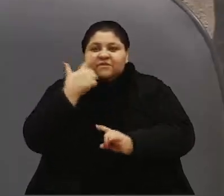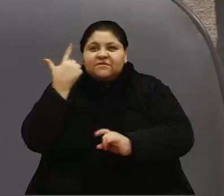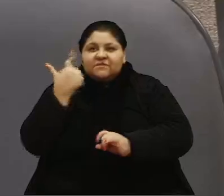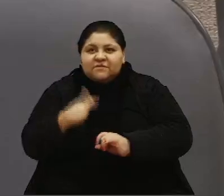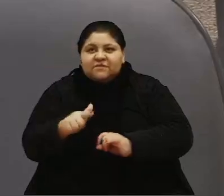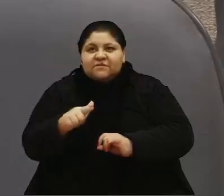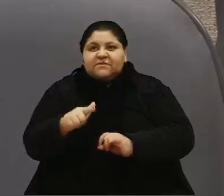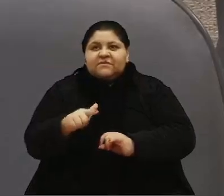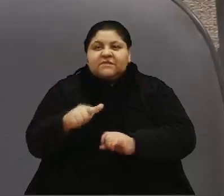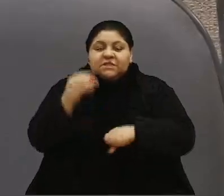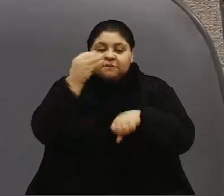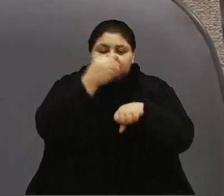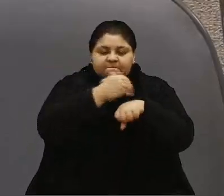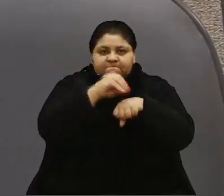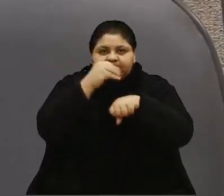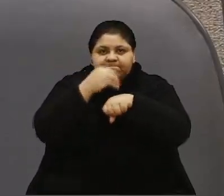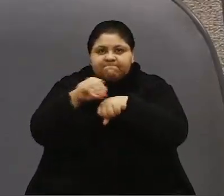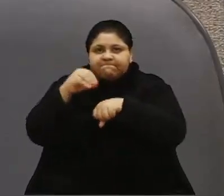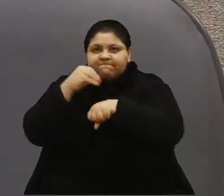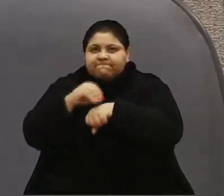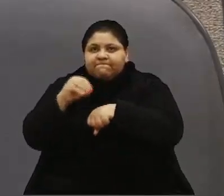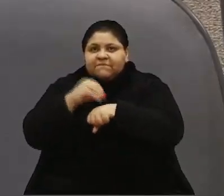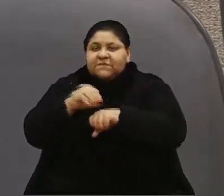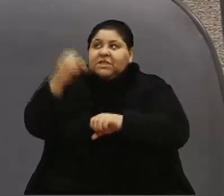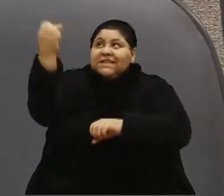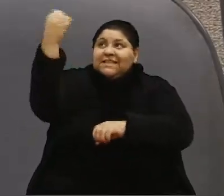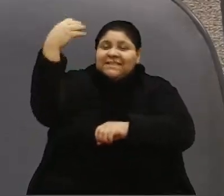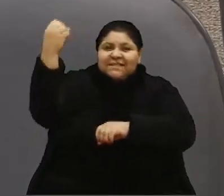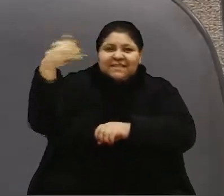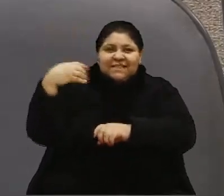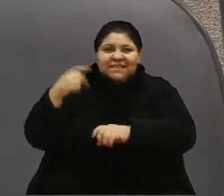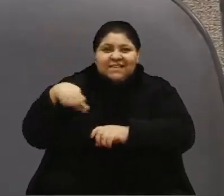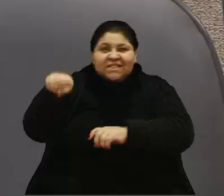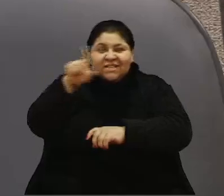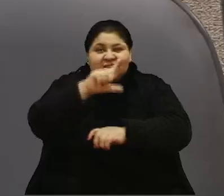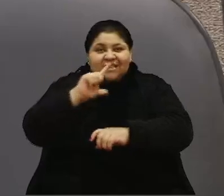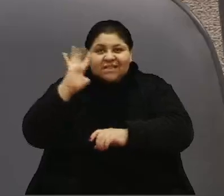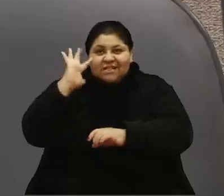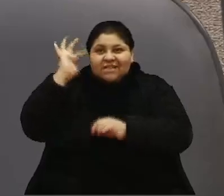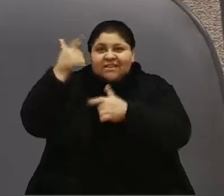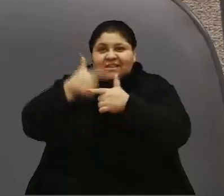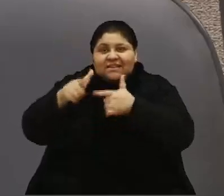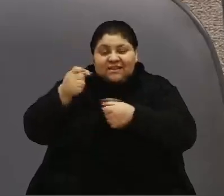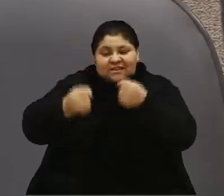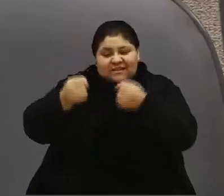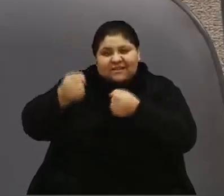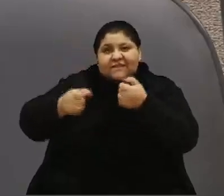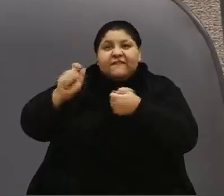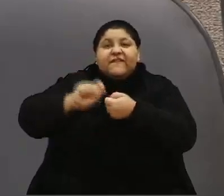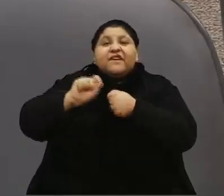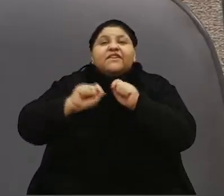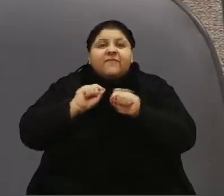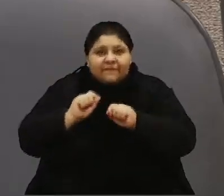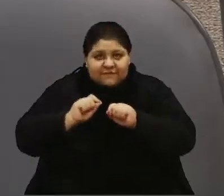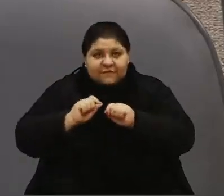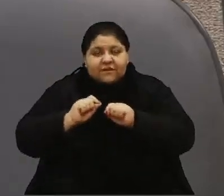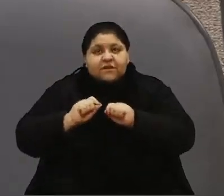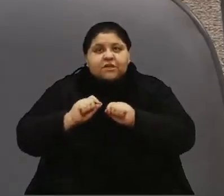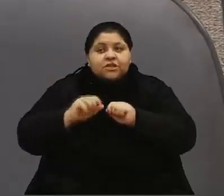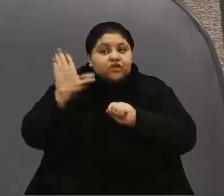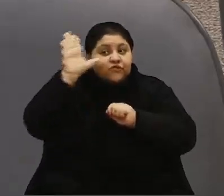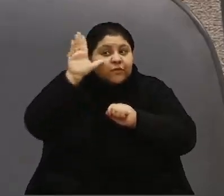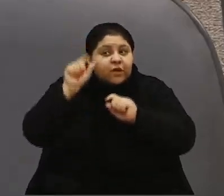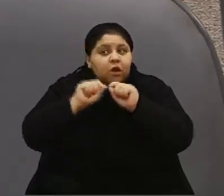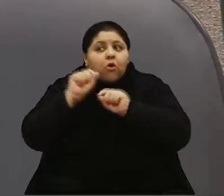das tantas indicações quanto a sinalização. E se a gente quer resolver o problema do trânsito, a gente faz o quê? A gente vai verificar onde